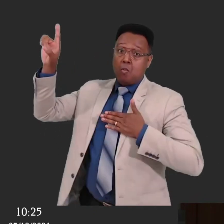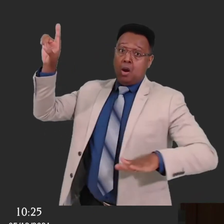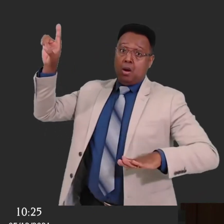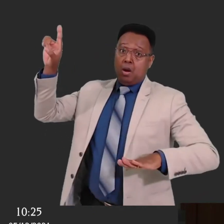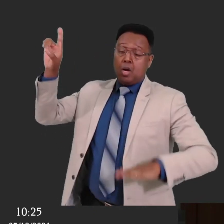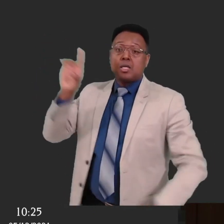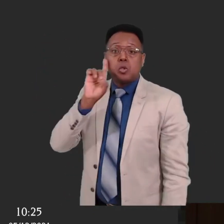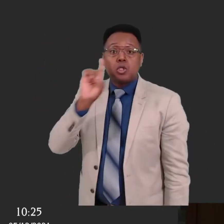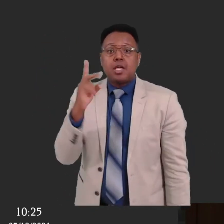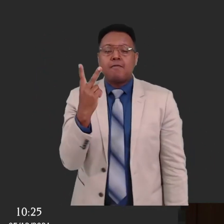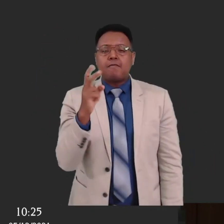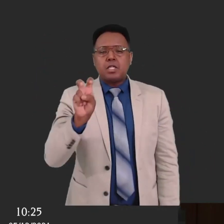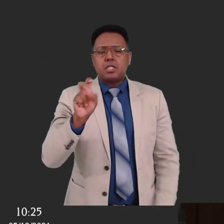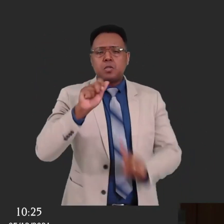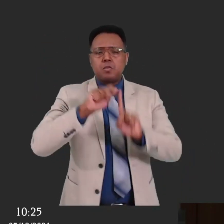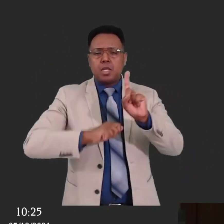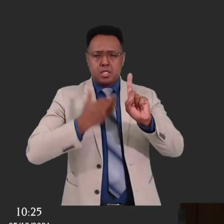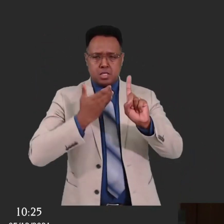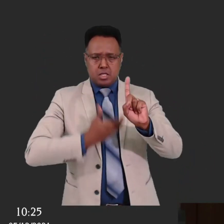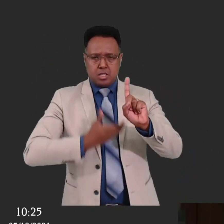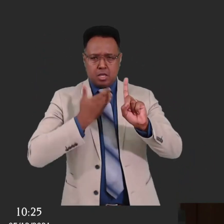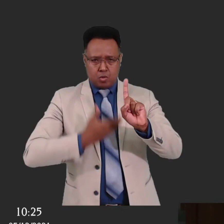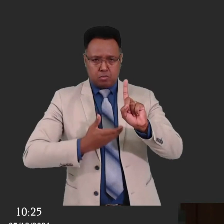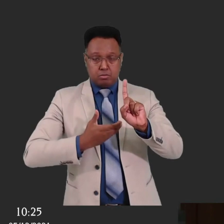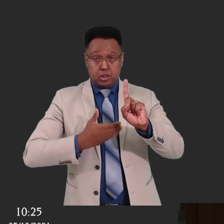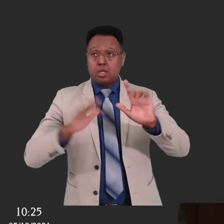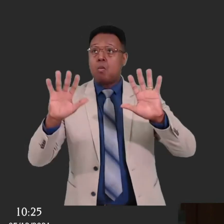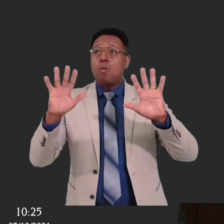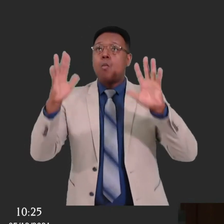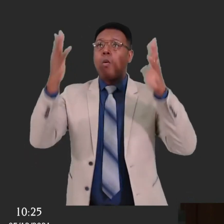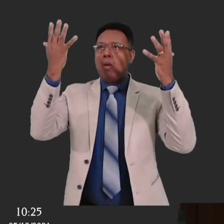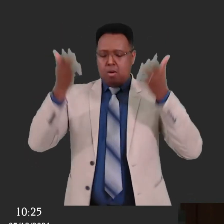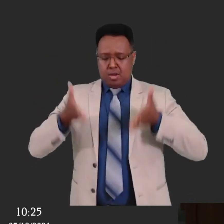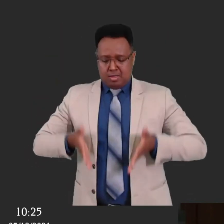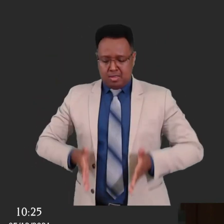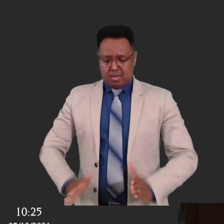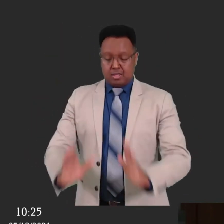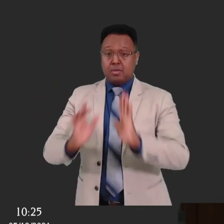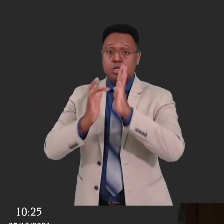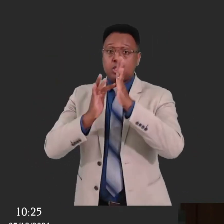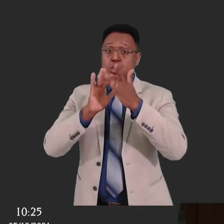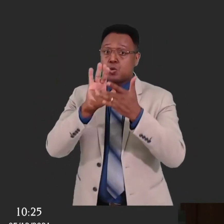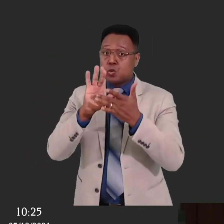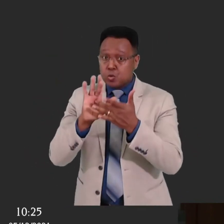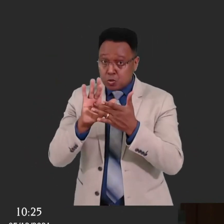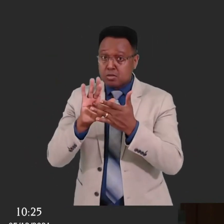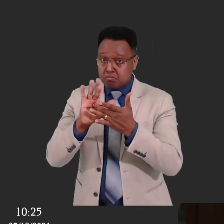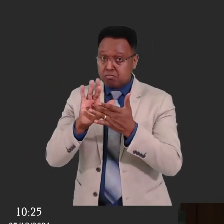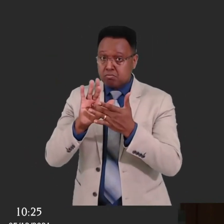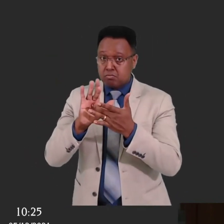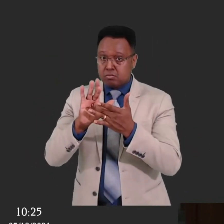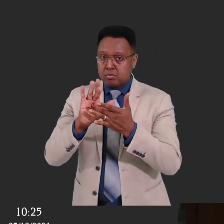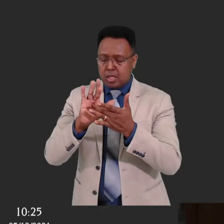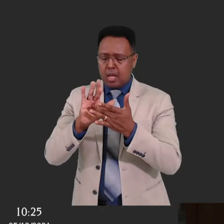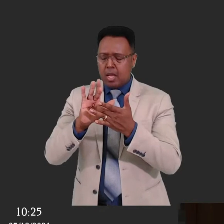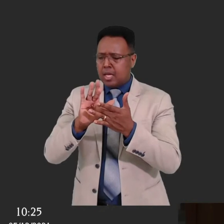se comemora o Natal, seja o nascimento do Senhor Jesus, é uma data que o mundo todo, o